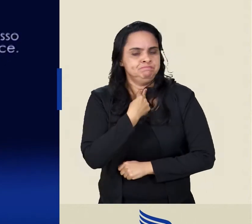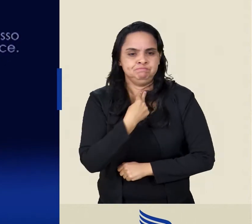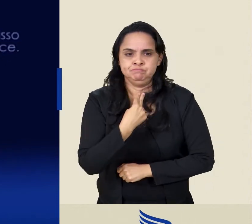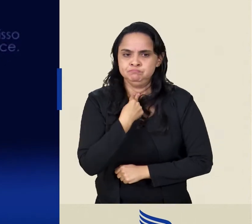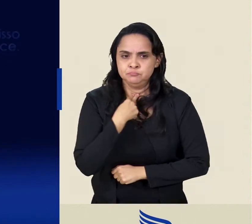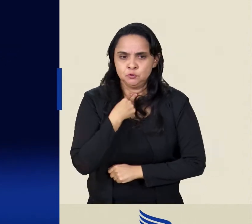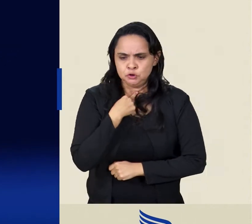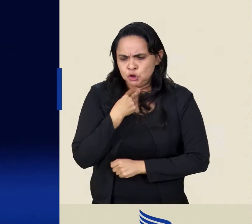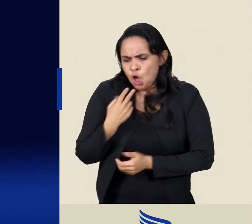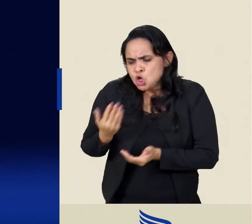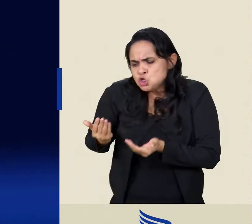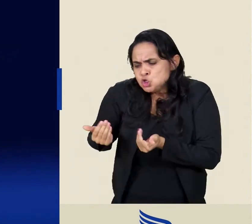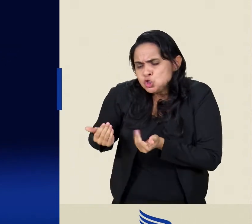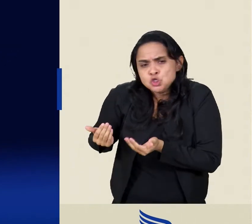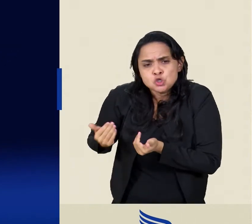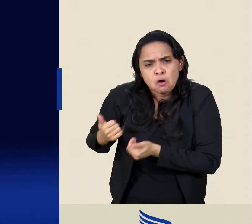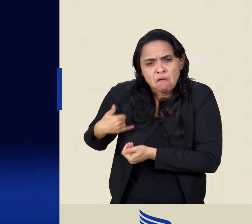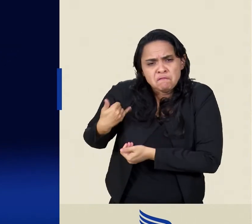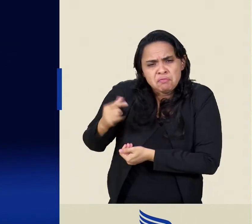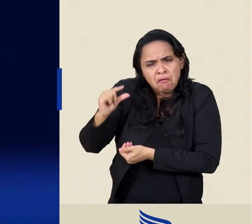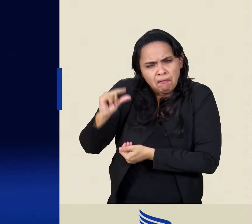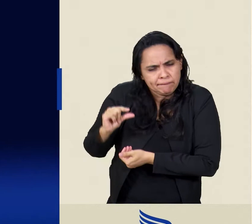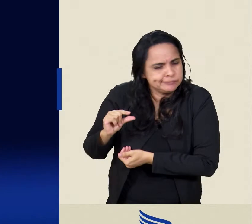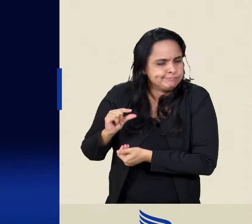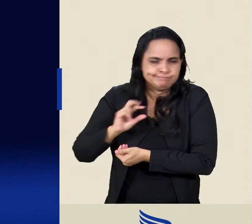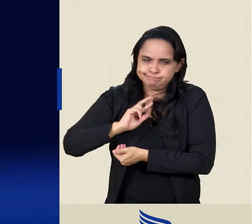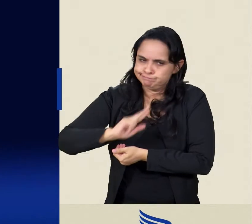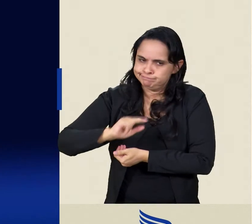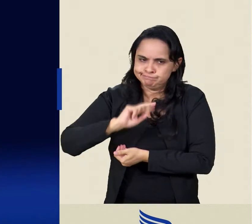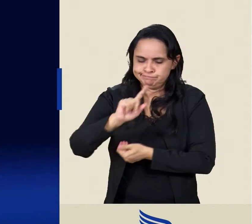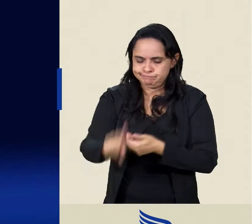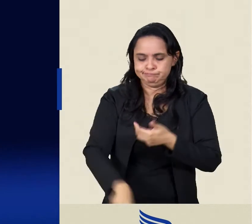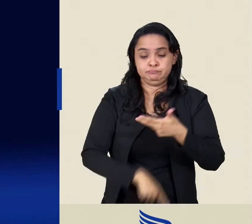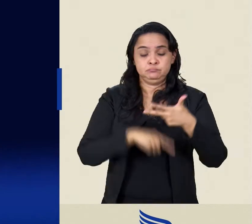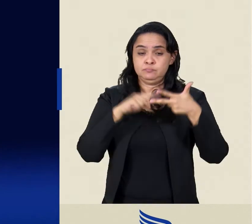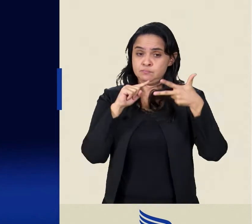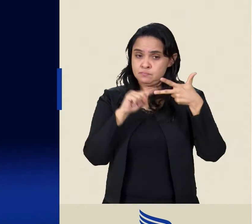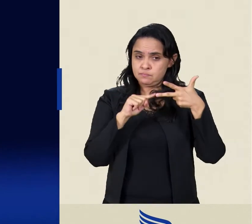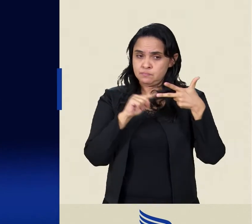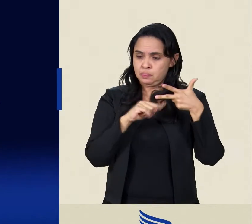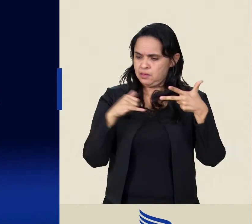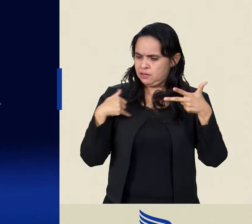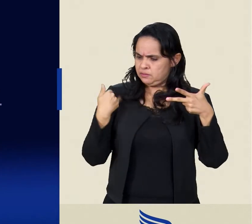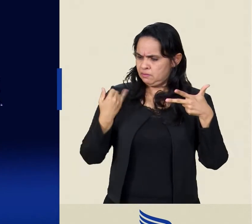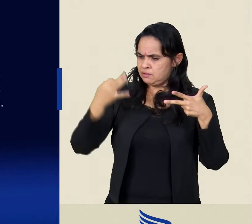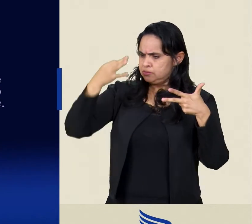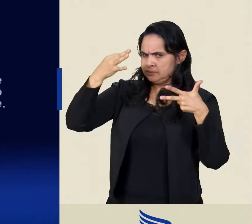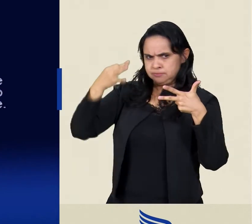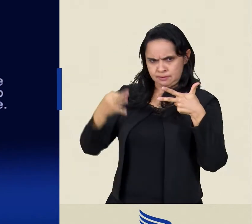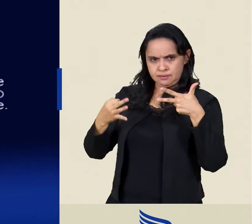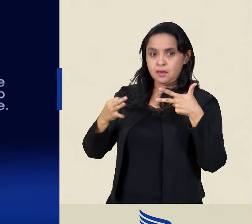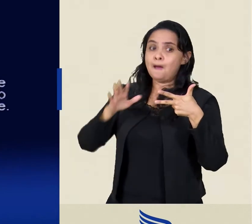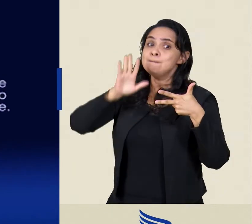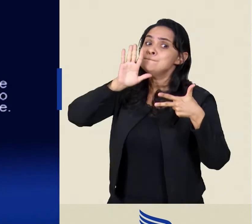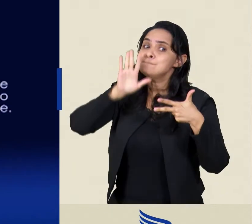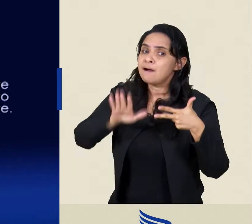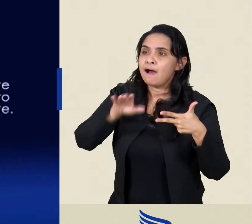idade precoce. Terceiro, mesmo tendo idade ideal, este passo não deve ser